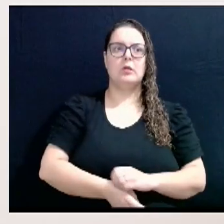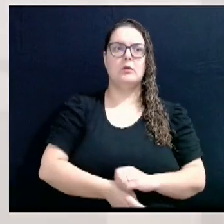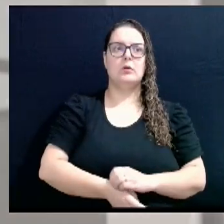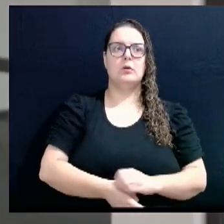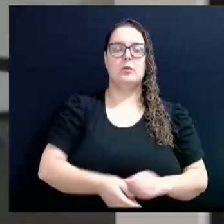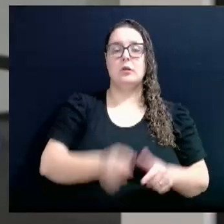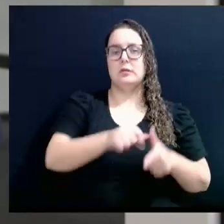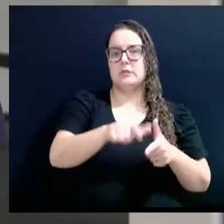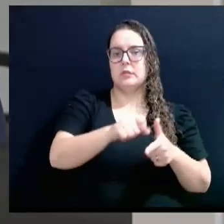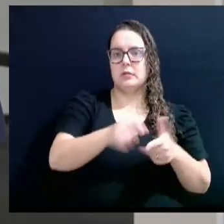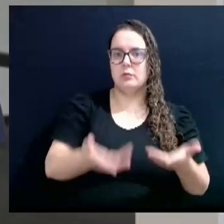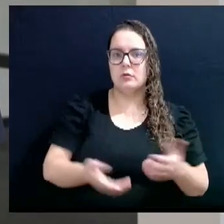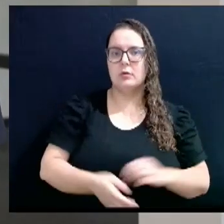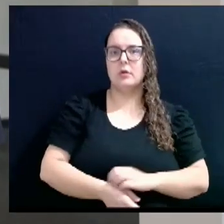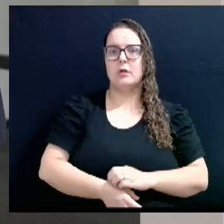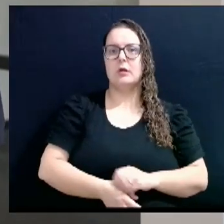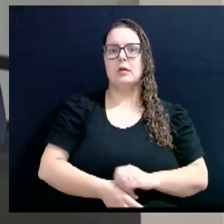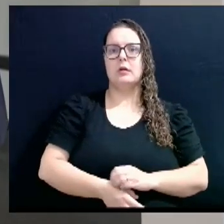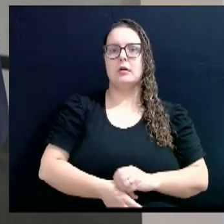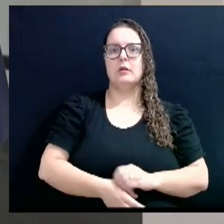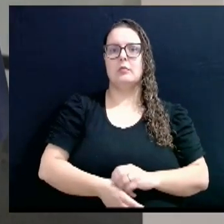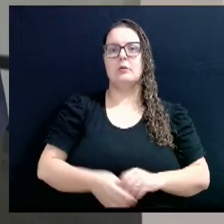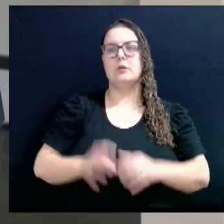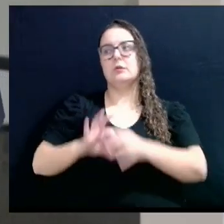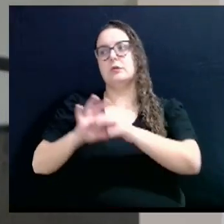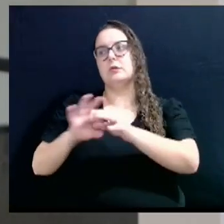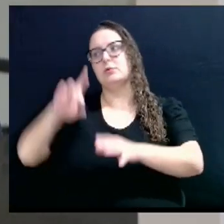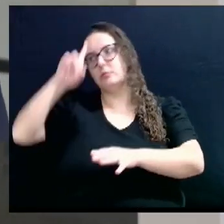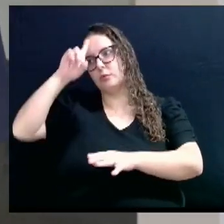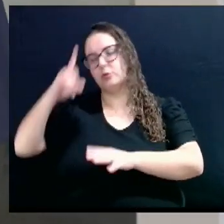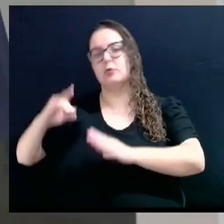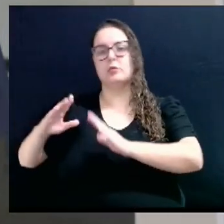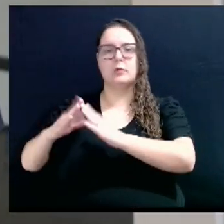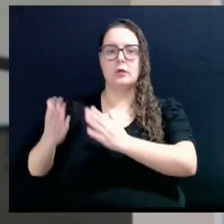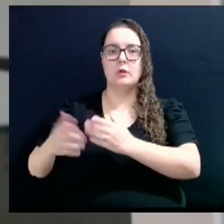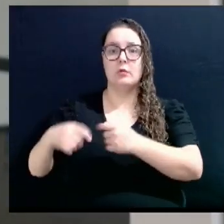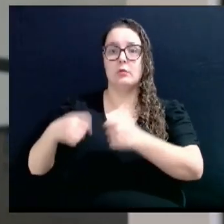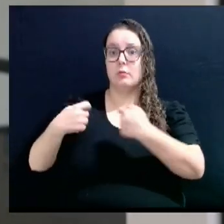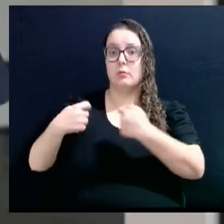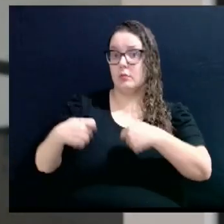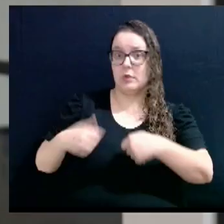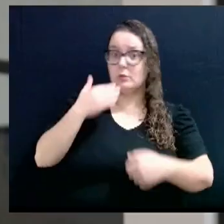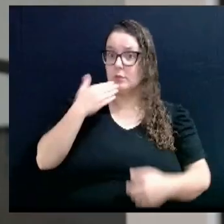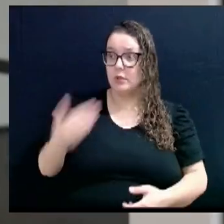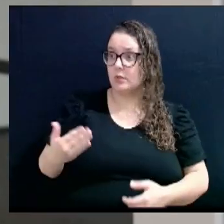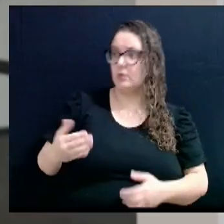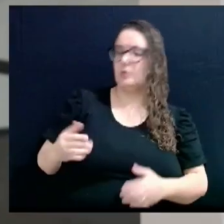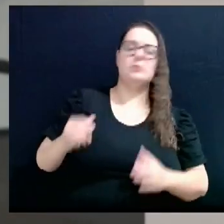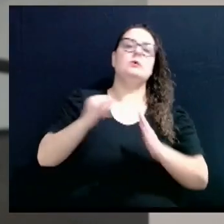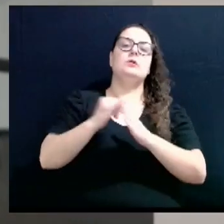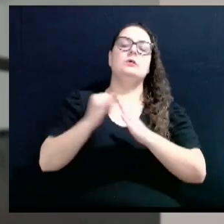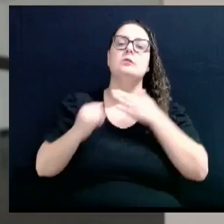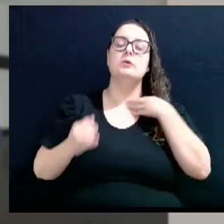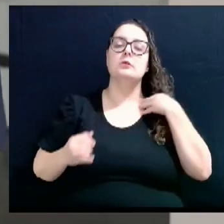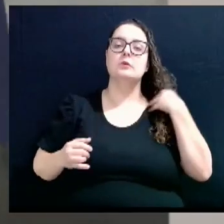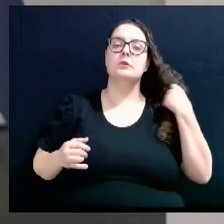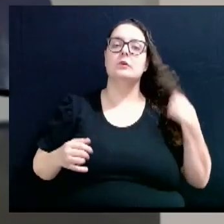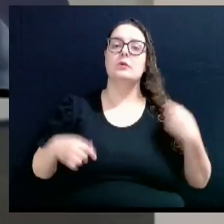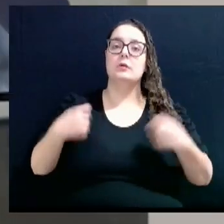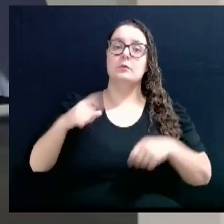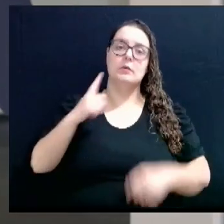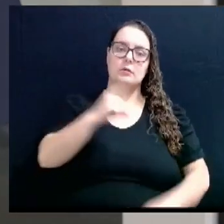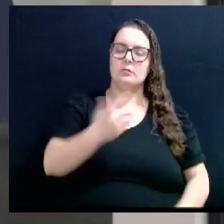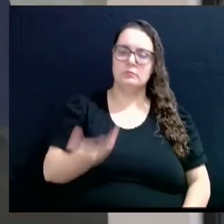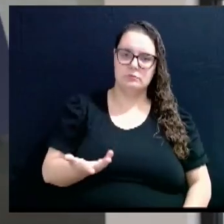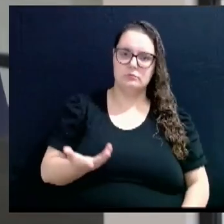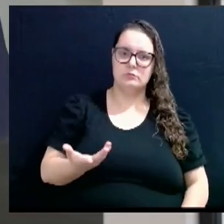está deixando para o proprietário, e em algum momento ele pode precisar do imóvel e falar, olha, eu estou precisando, e você tem que sair, você está investindo no